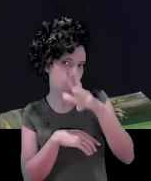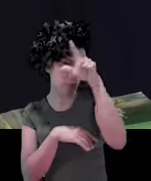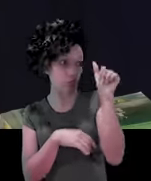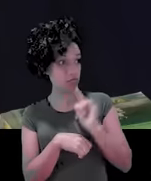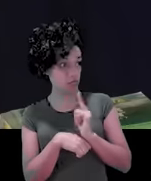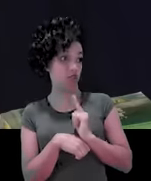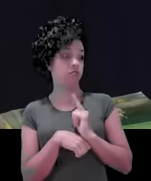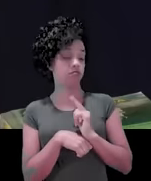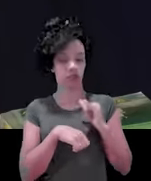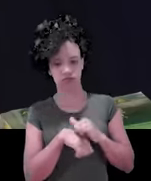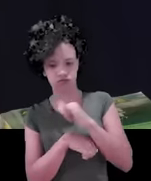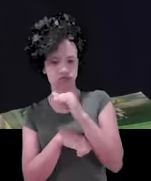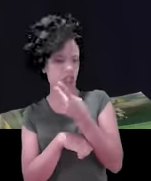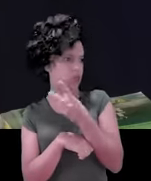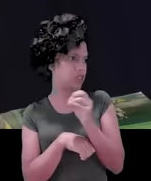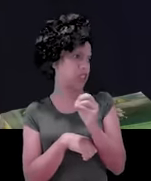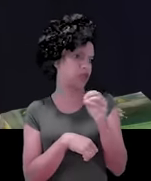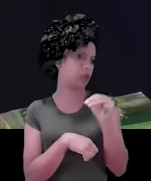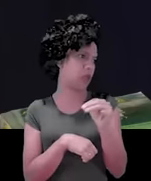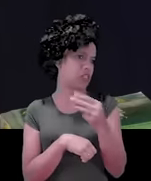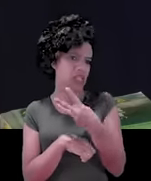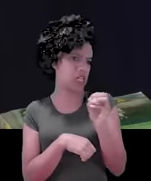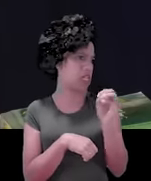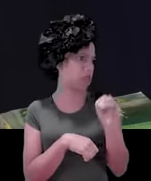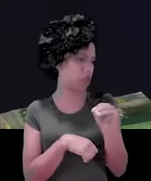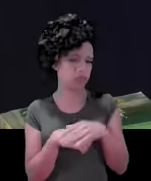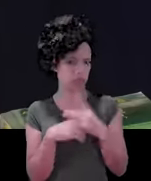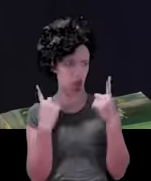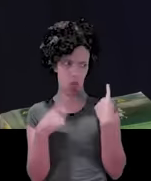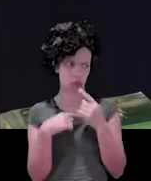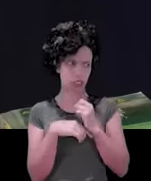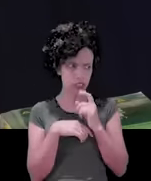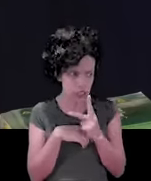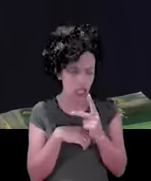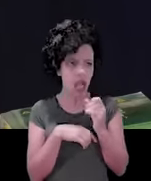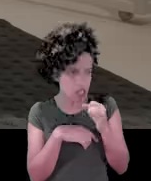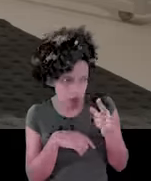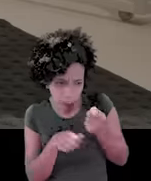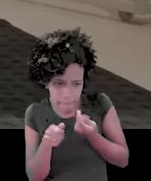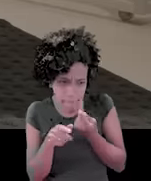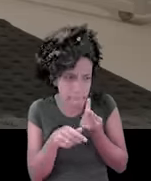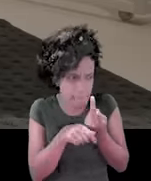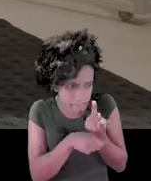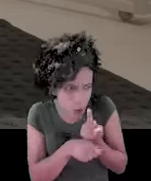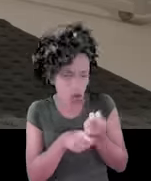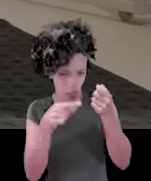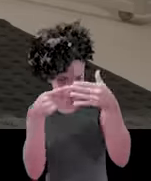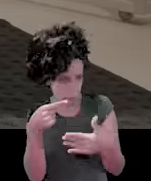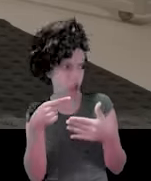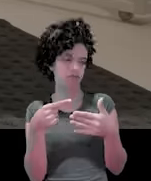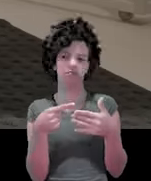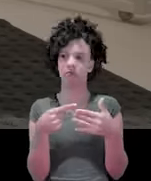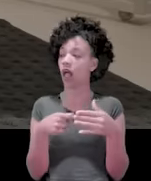né mas antes muito isso quero ficar pisa de pouso em pista de 201 metros 300 meticais são maluco meu você procurar ele na no Google se vê